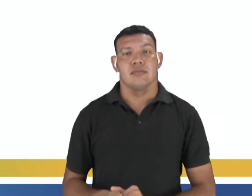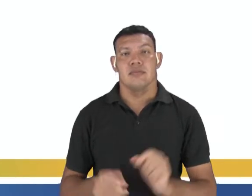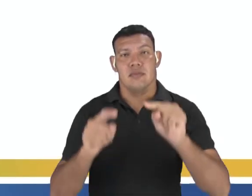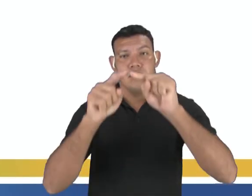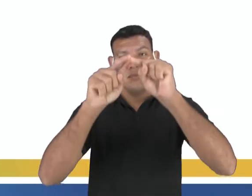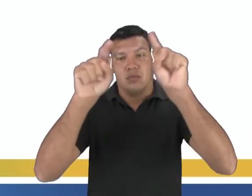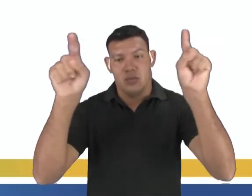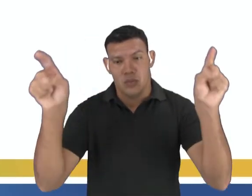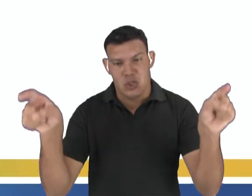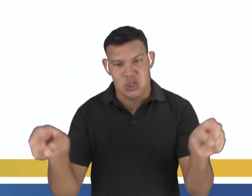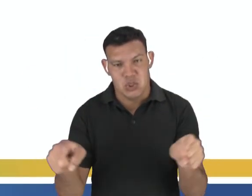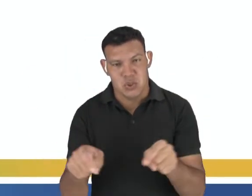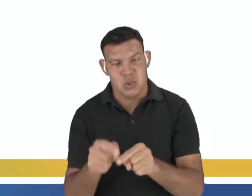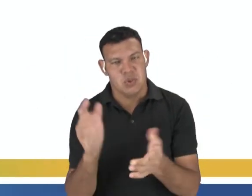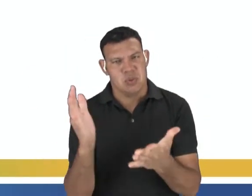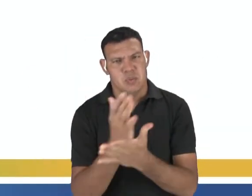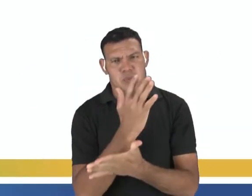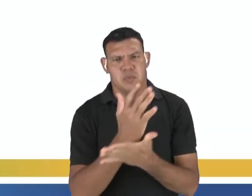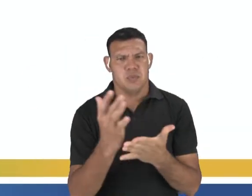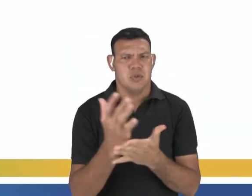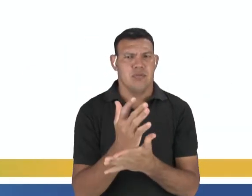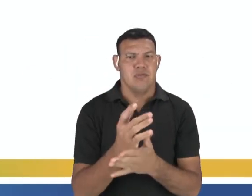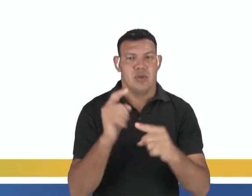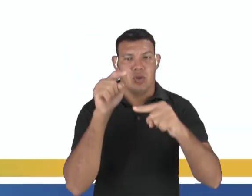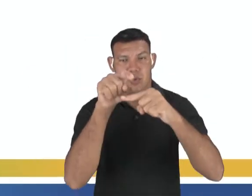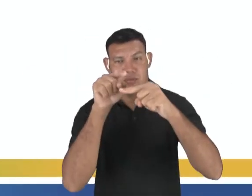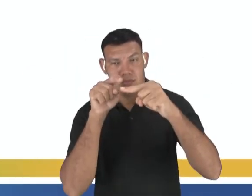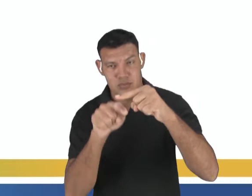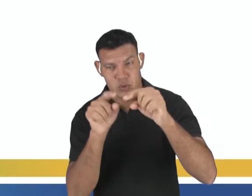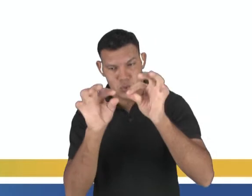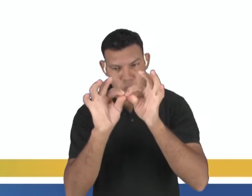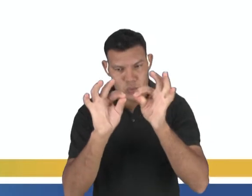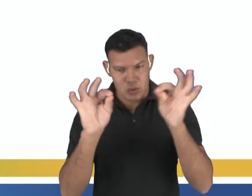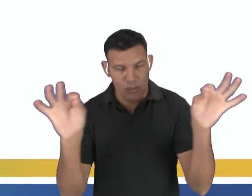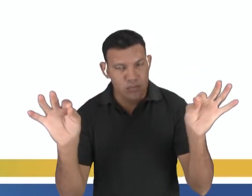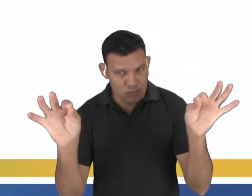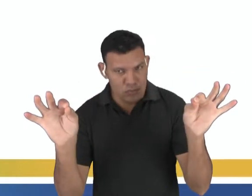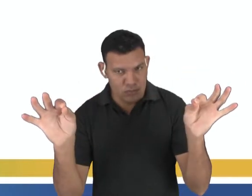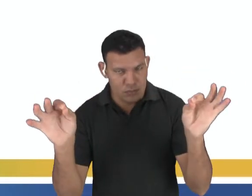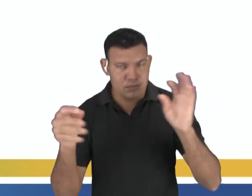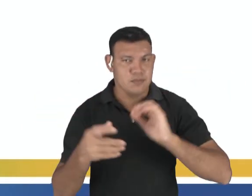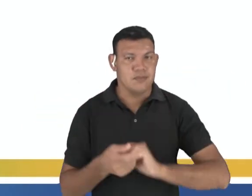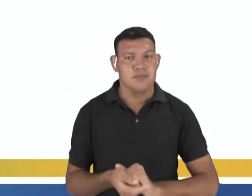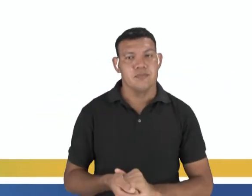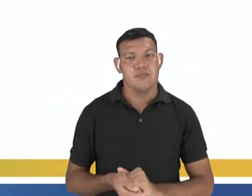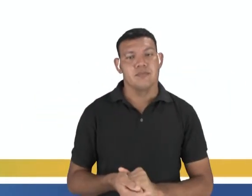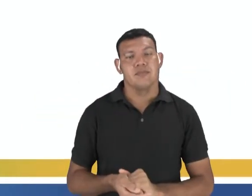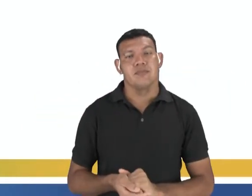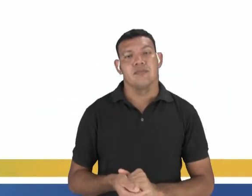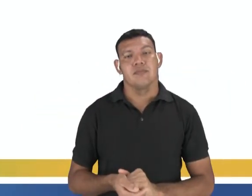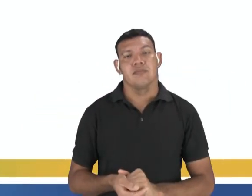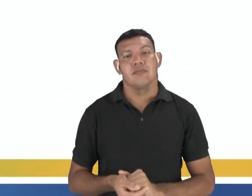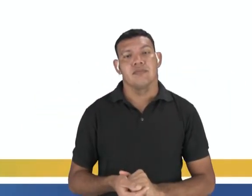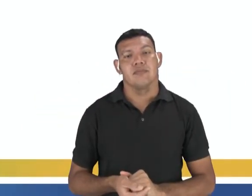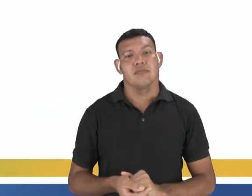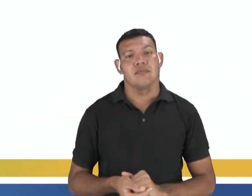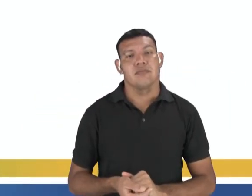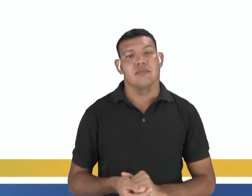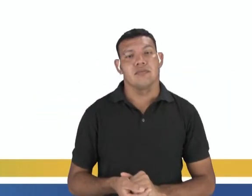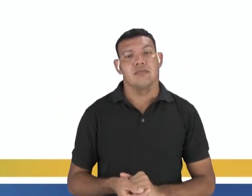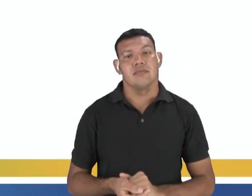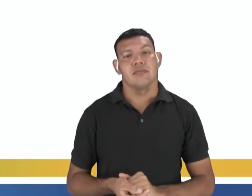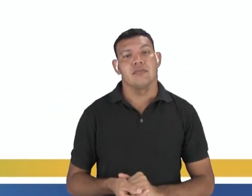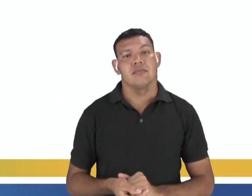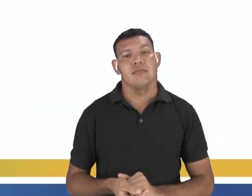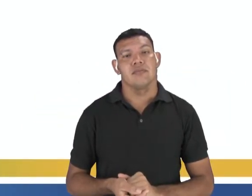circular, basta dividirmos o comprimento da mesma, da região circular, né, pela medida